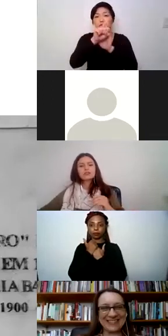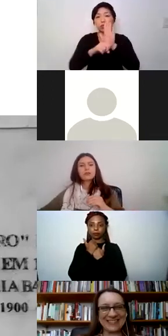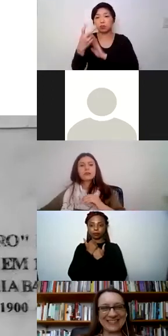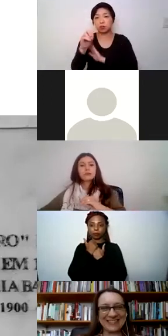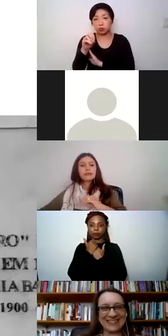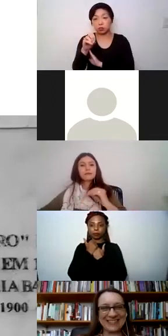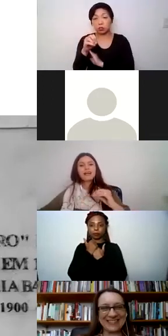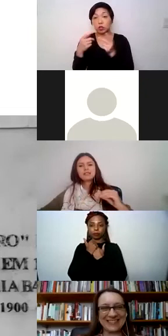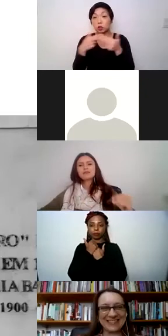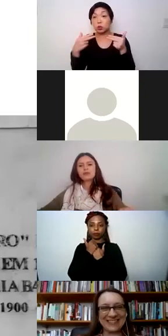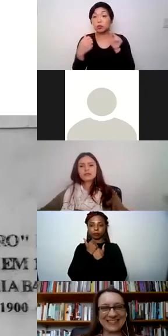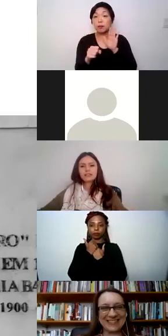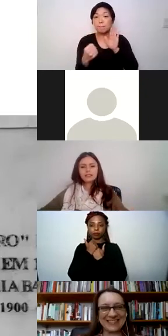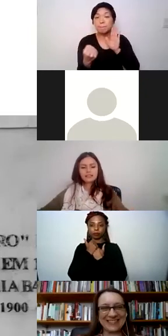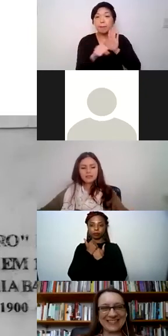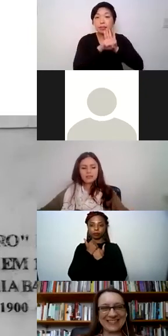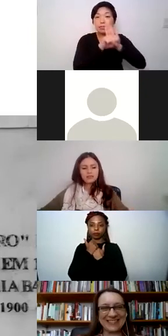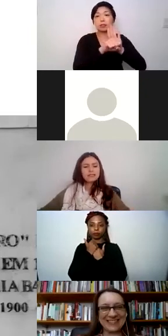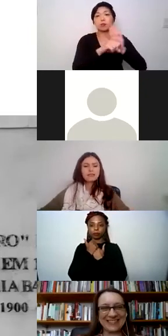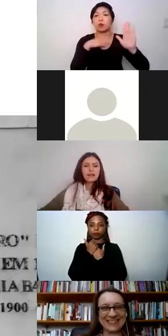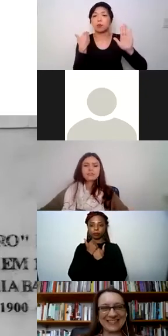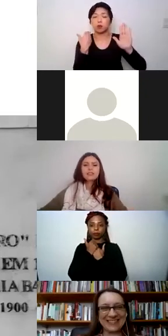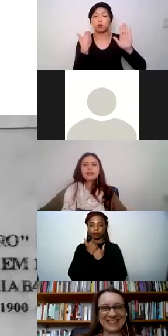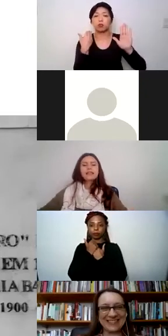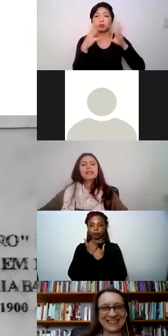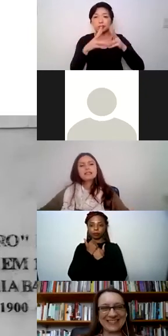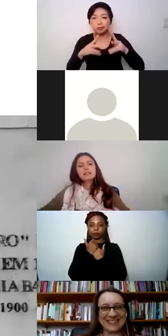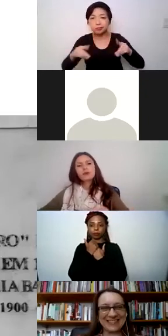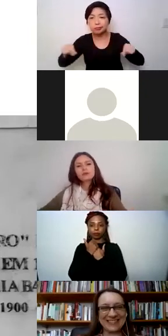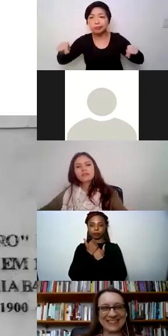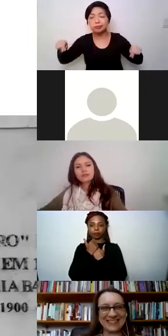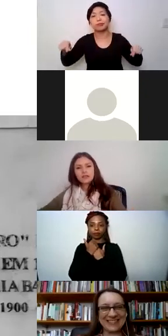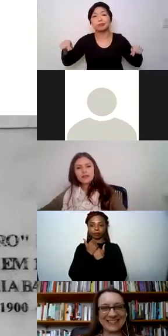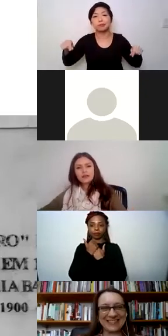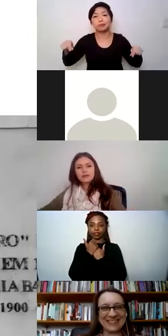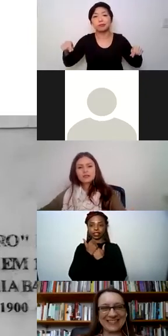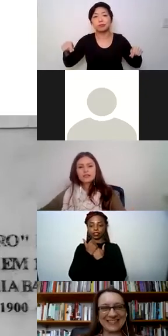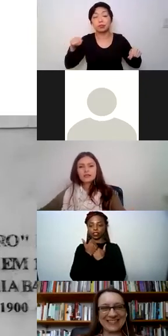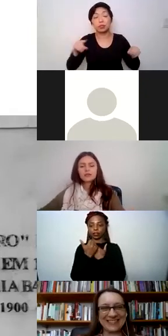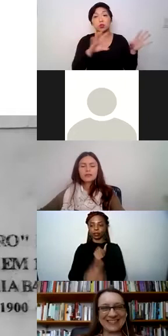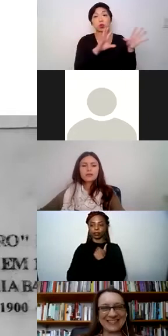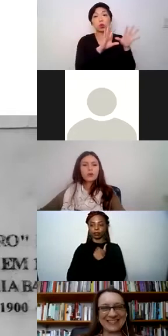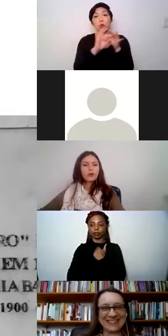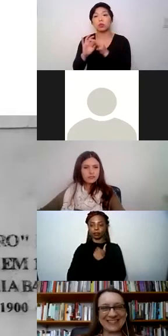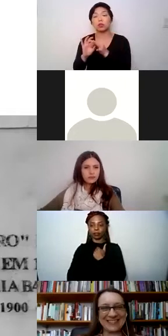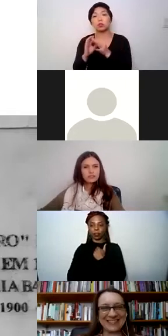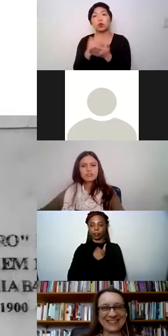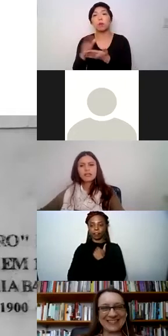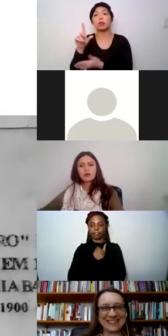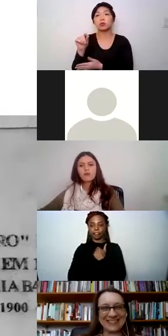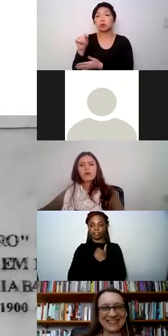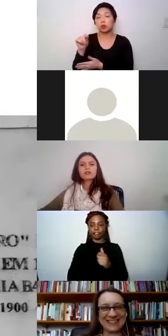morte eles começam a perder mais força ainda e intensidade e nesse contexto ganha força aqui no Brasil outras